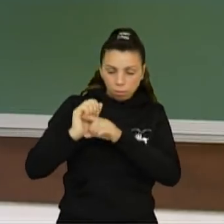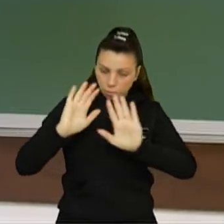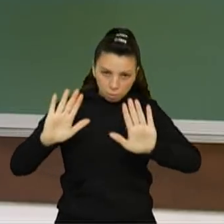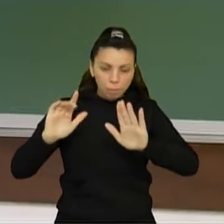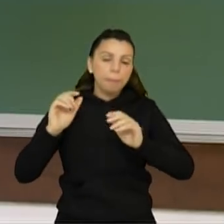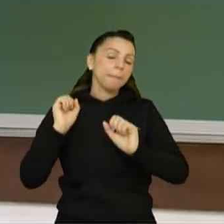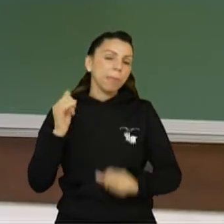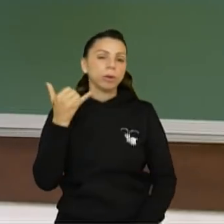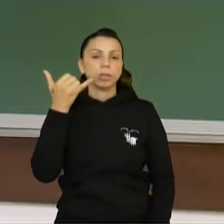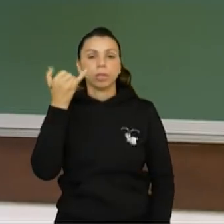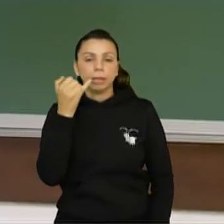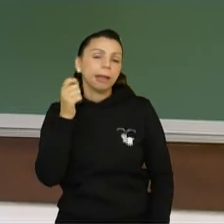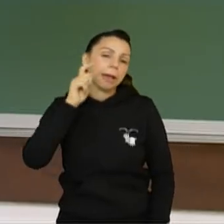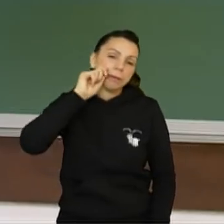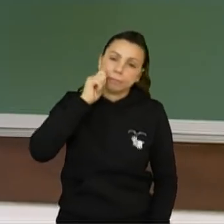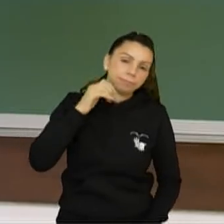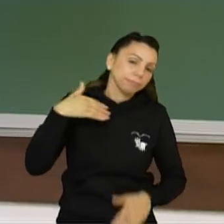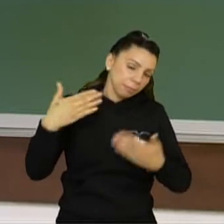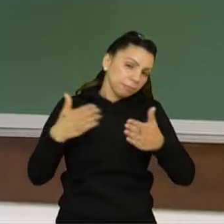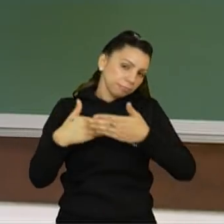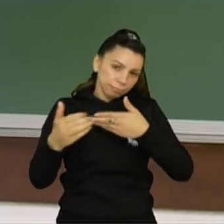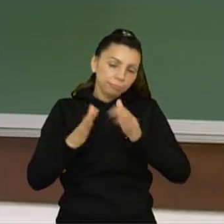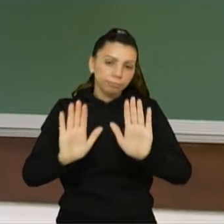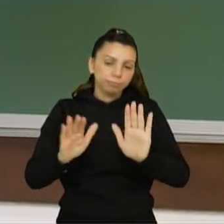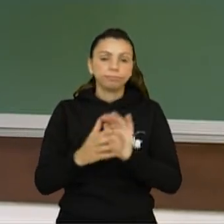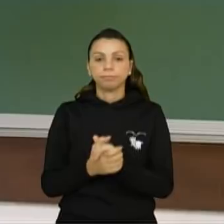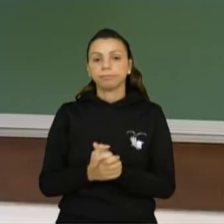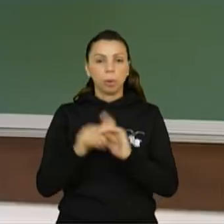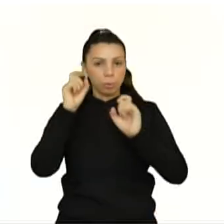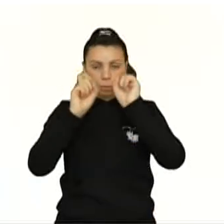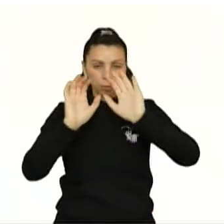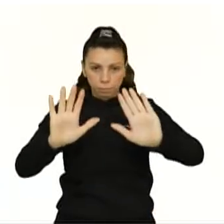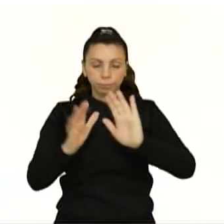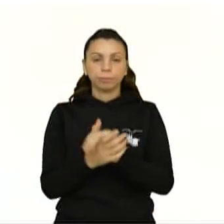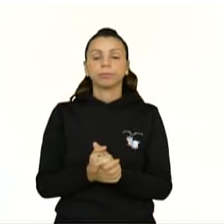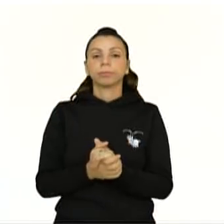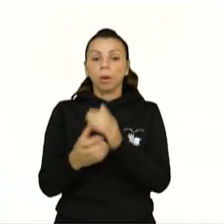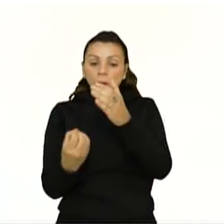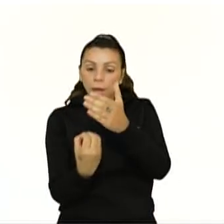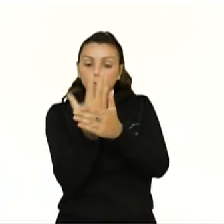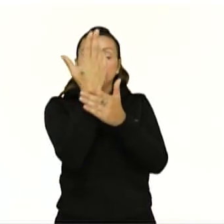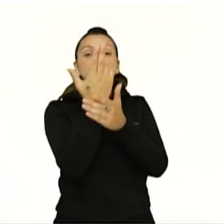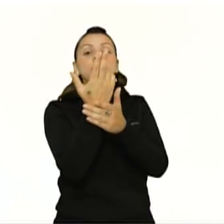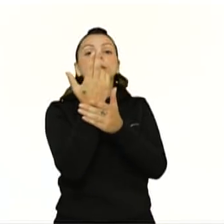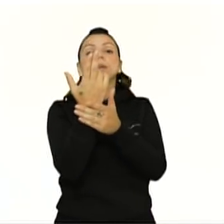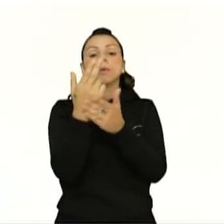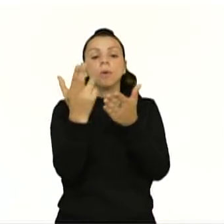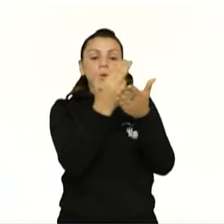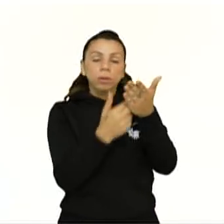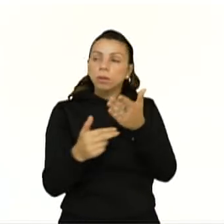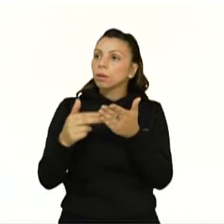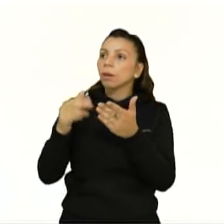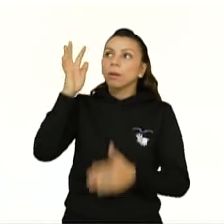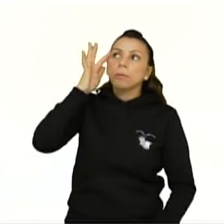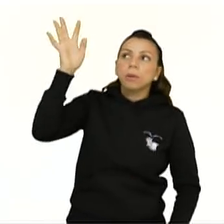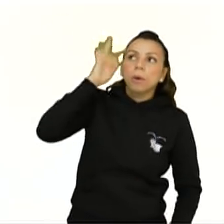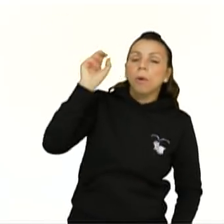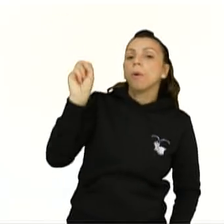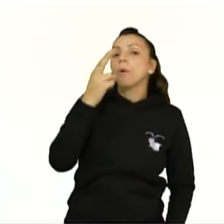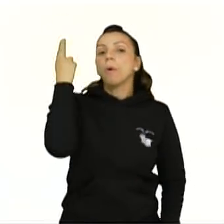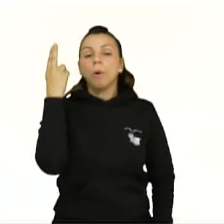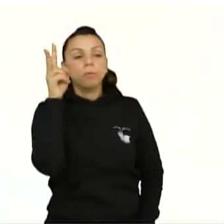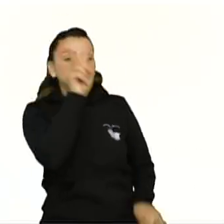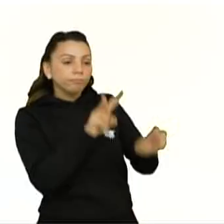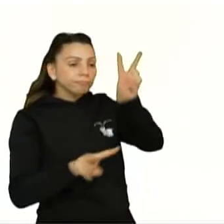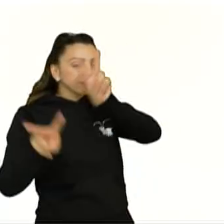preocupe, pode usar caneta, pode ser o próprio lápis de cor mesmo para fazer os traços, não se preocupe com isso. Crie um desenho de observação ou de imaginação, quer dizer, então você vai